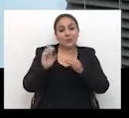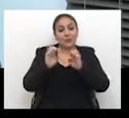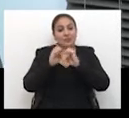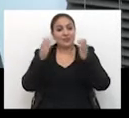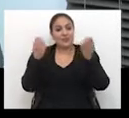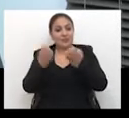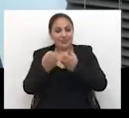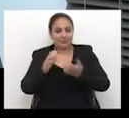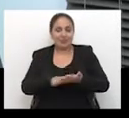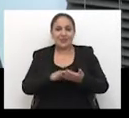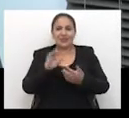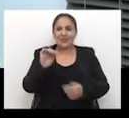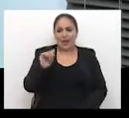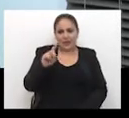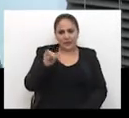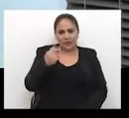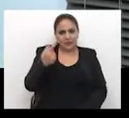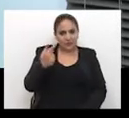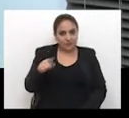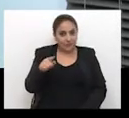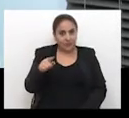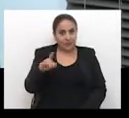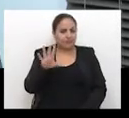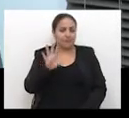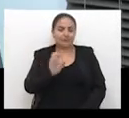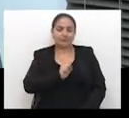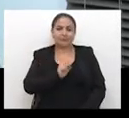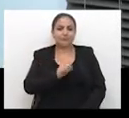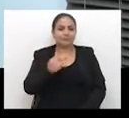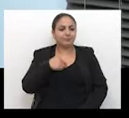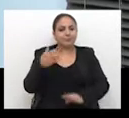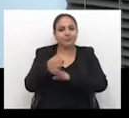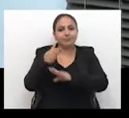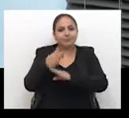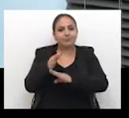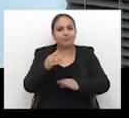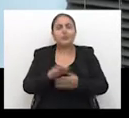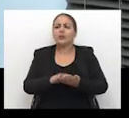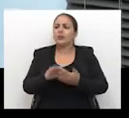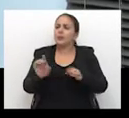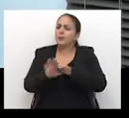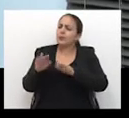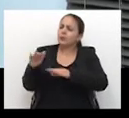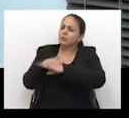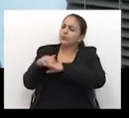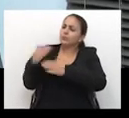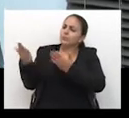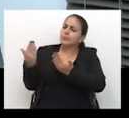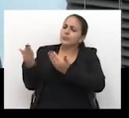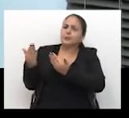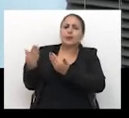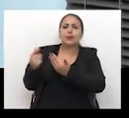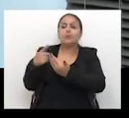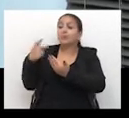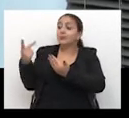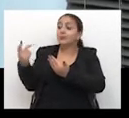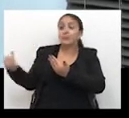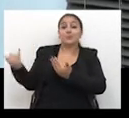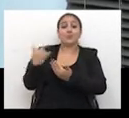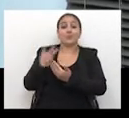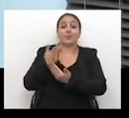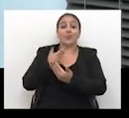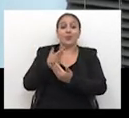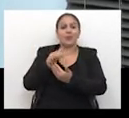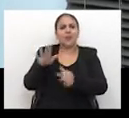efetivado eu adoro apaixonado é como ele mesmo falou né ele participa do do festival e comentava comigo esses dias nós vamos a porto alegre junto e ele